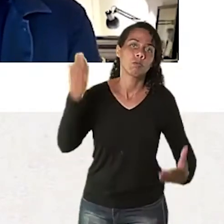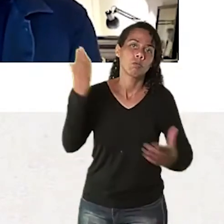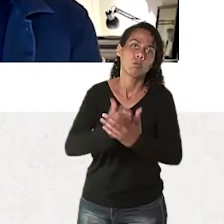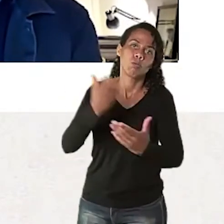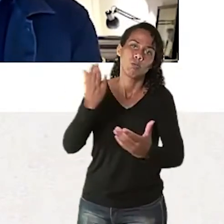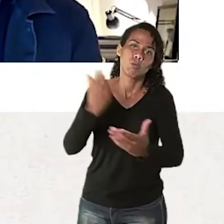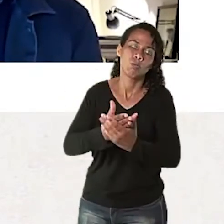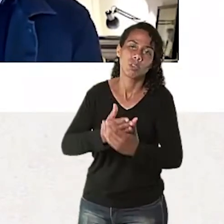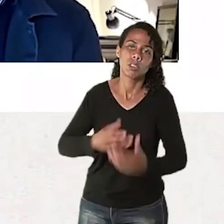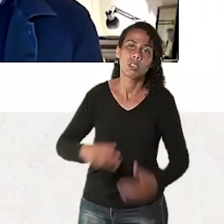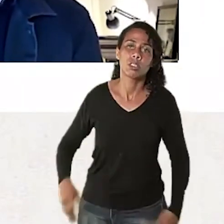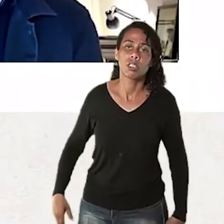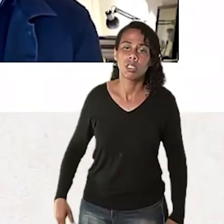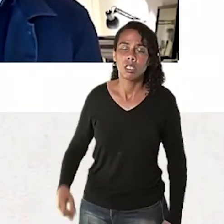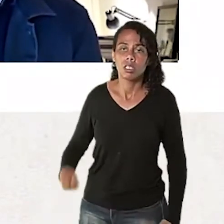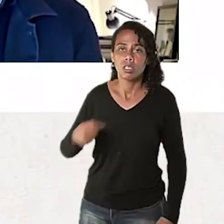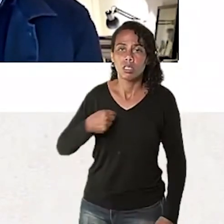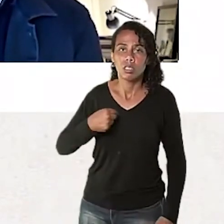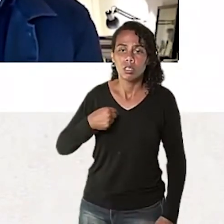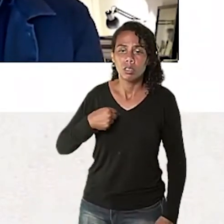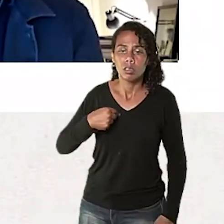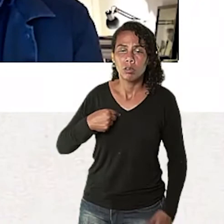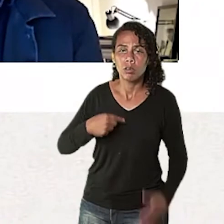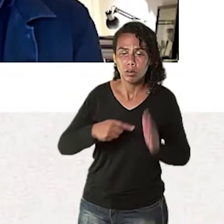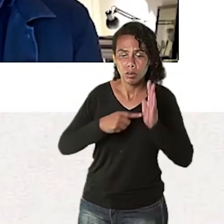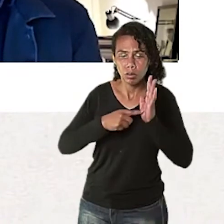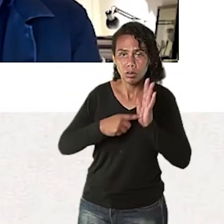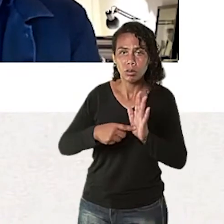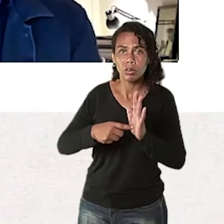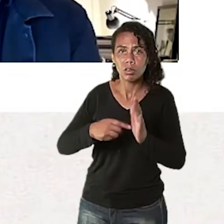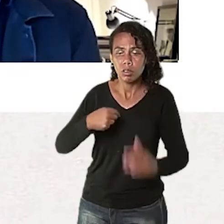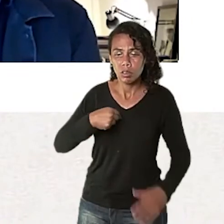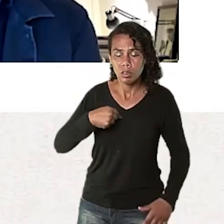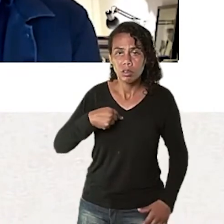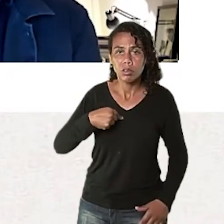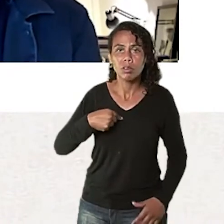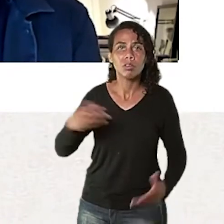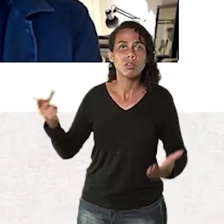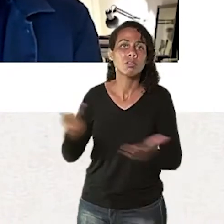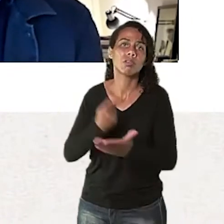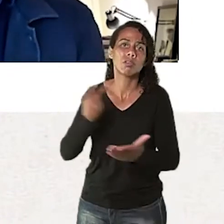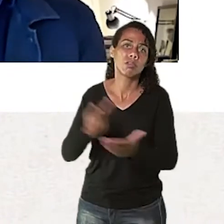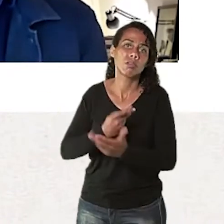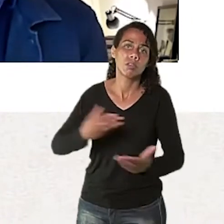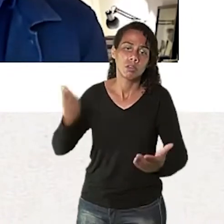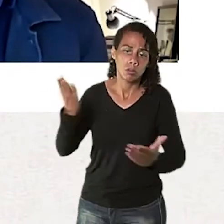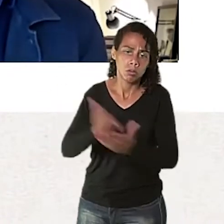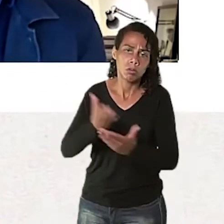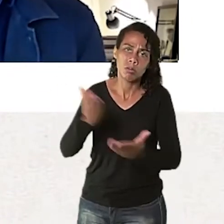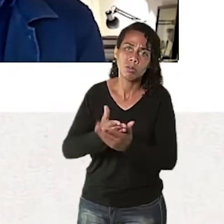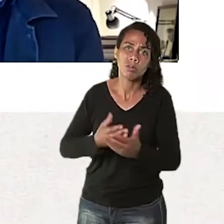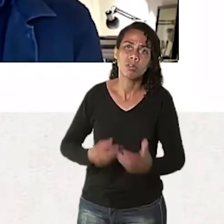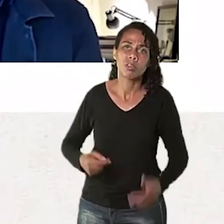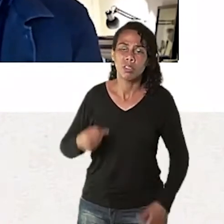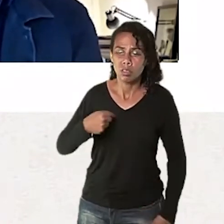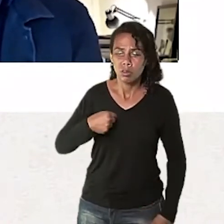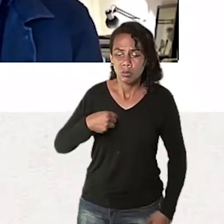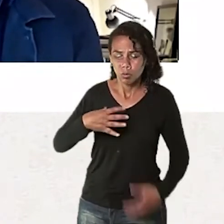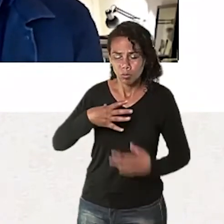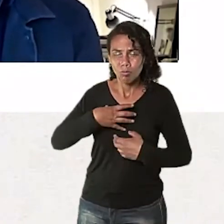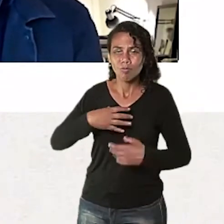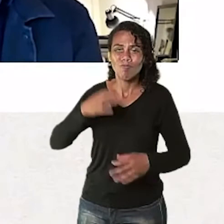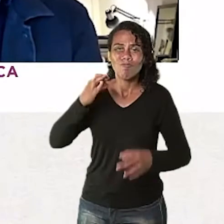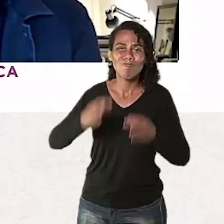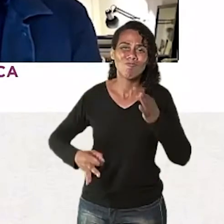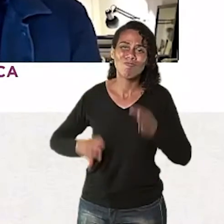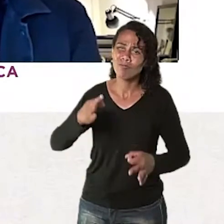popular. Em língua inglesa também tem. E ninguém nunca recebeu 153 processos. Ninguém nunca nem perdeu o emprego